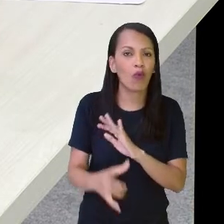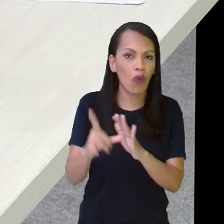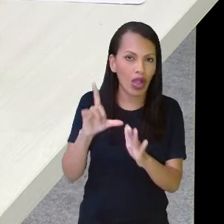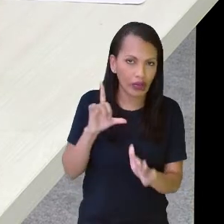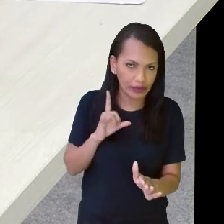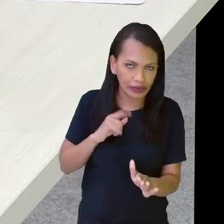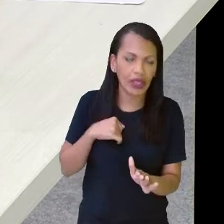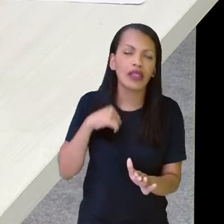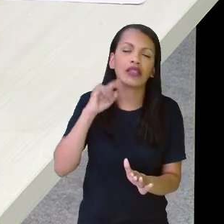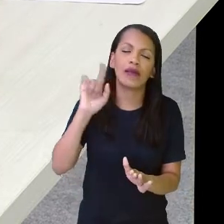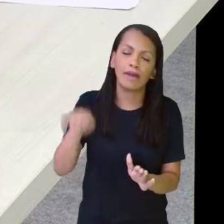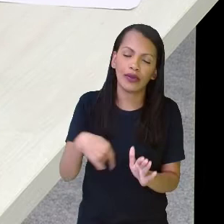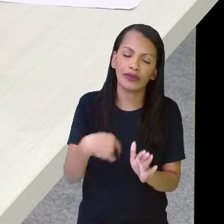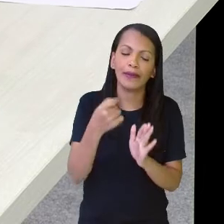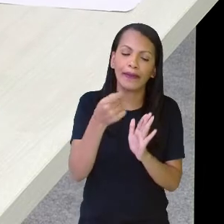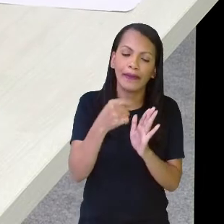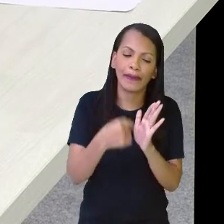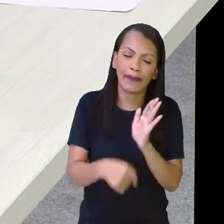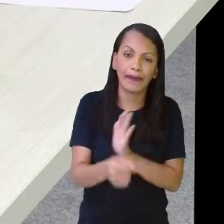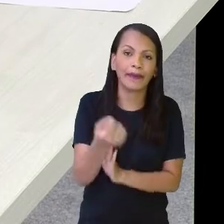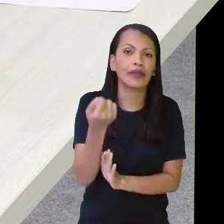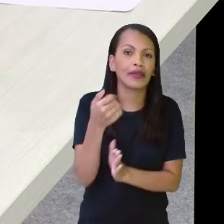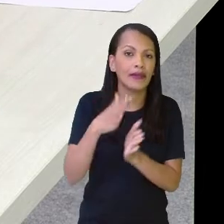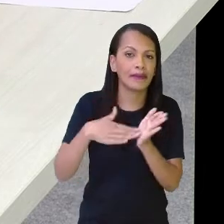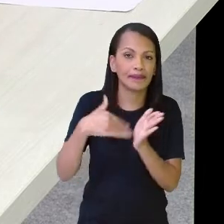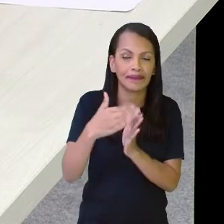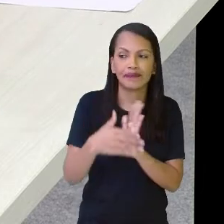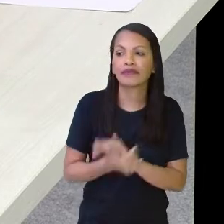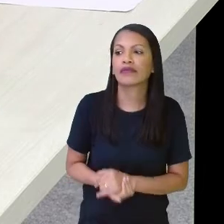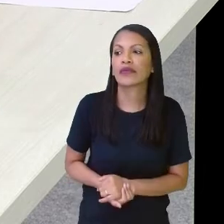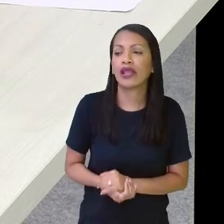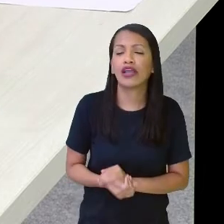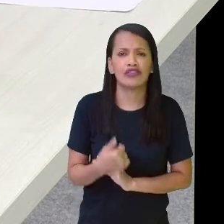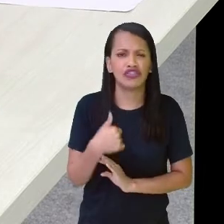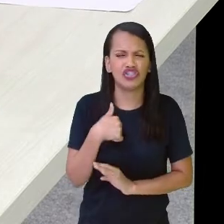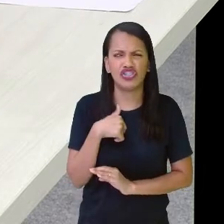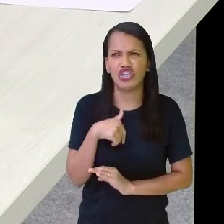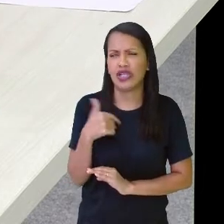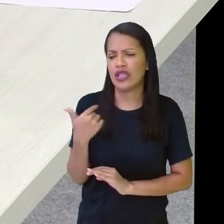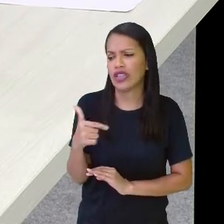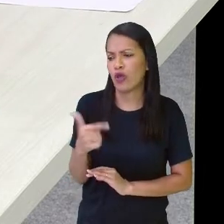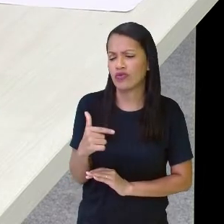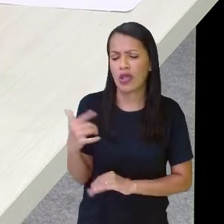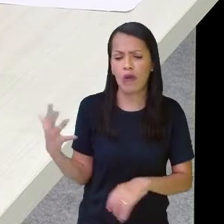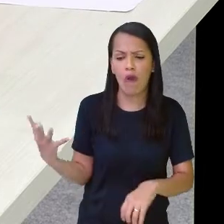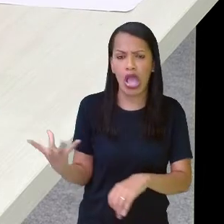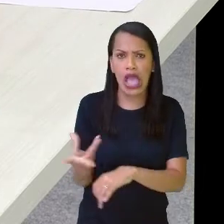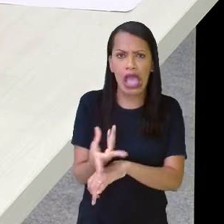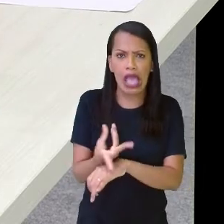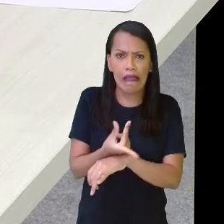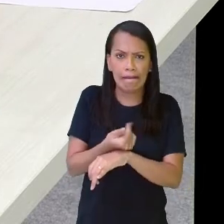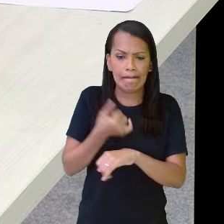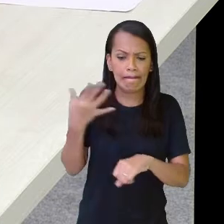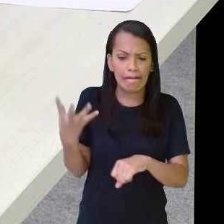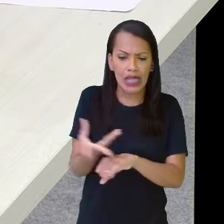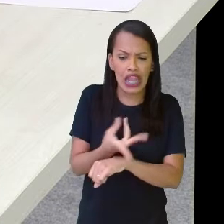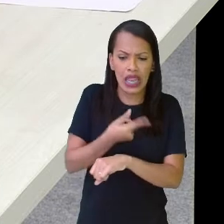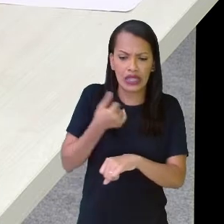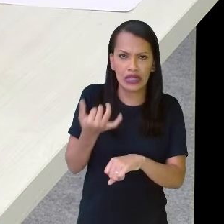pinte isso. Mas para pintar, já que eu não tenho tanta habilidade com essa pintura, o que é que eu vou fazer? Eu crio o